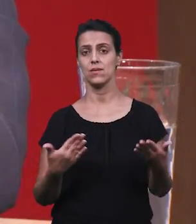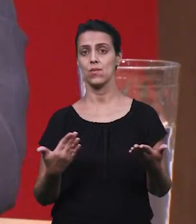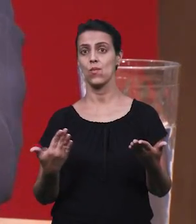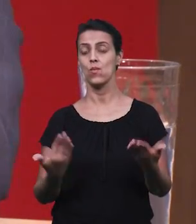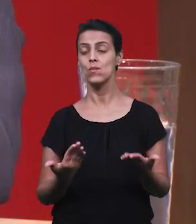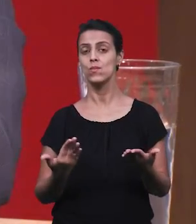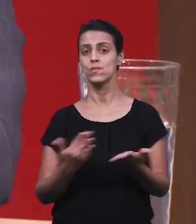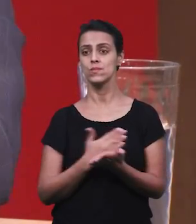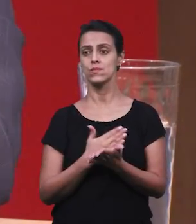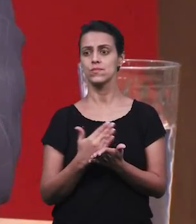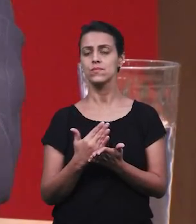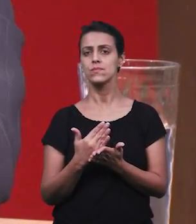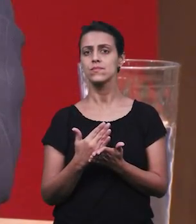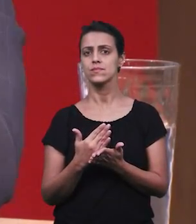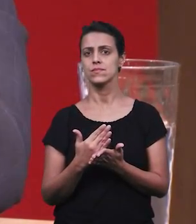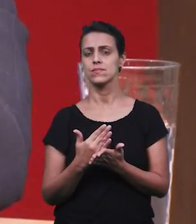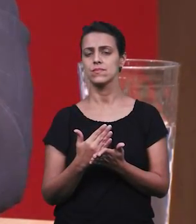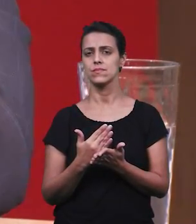começou